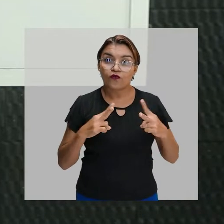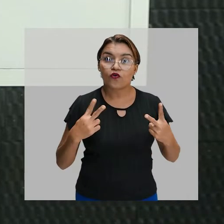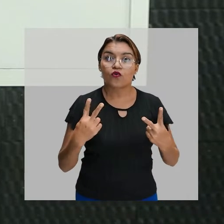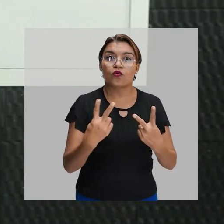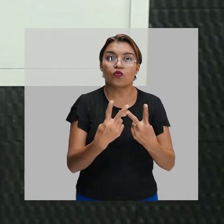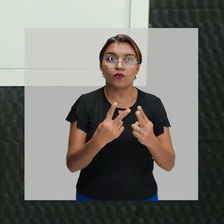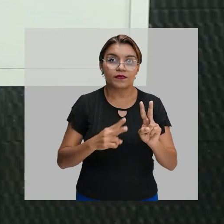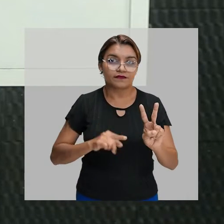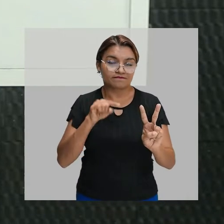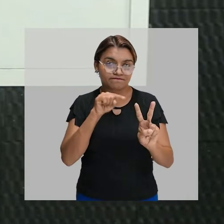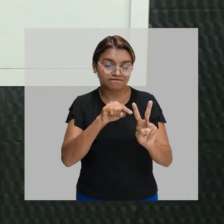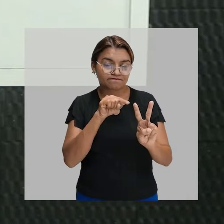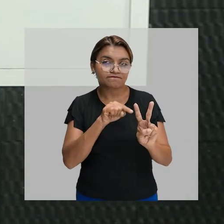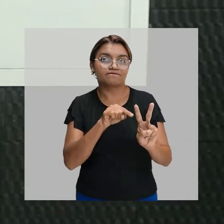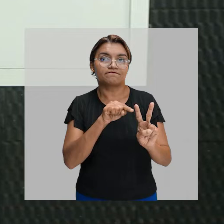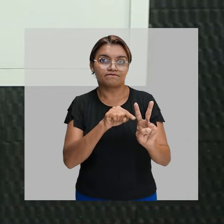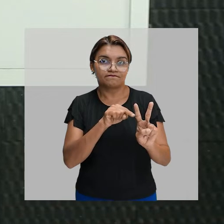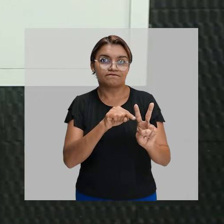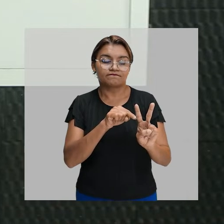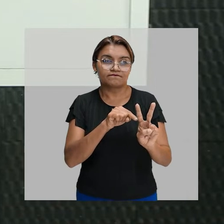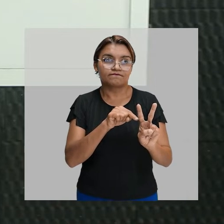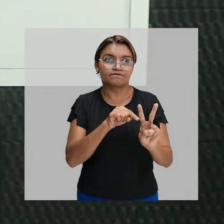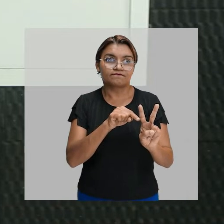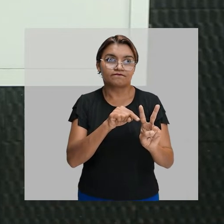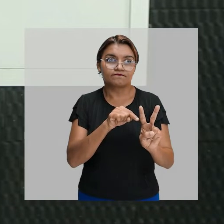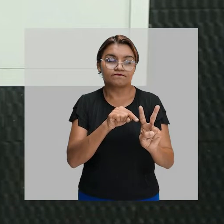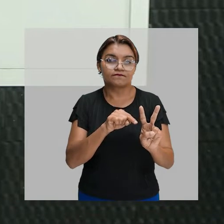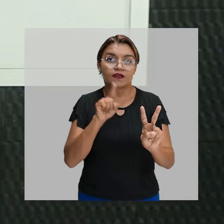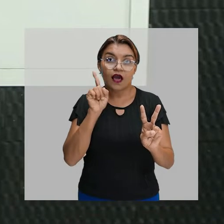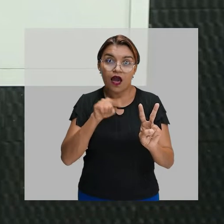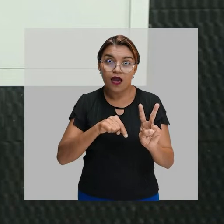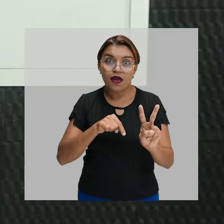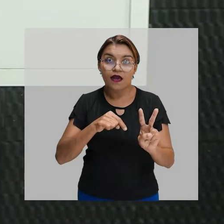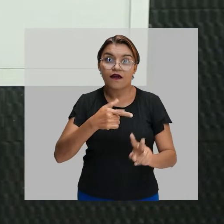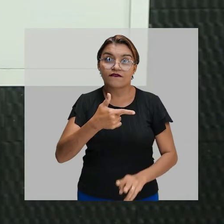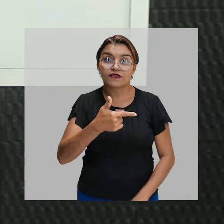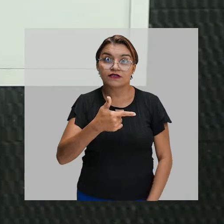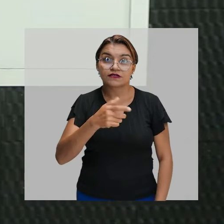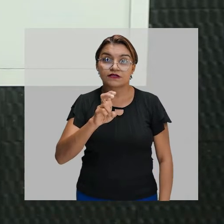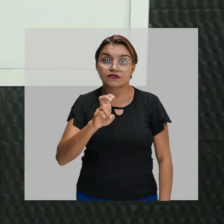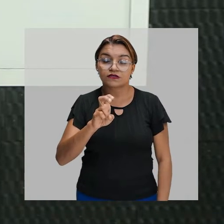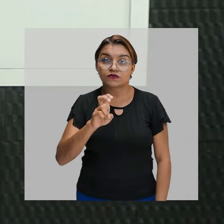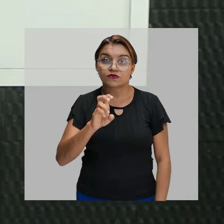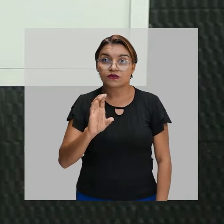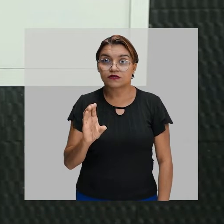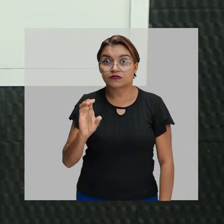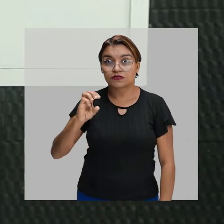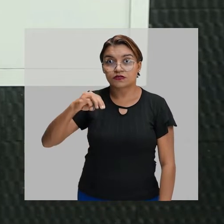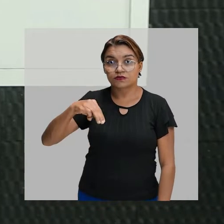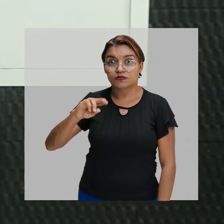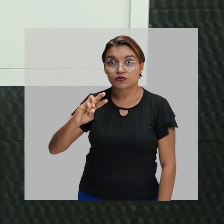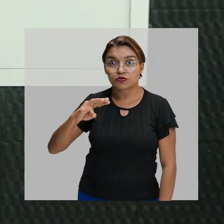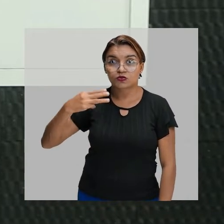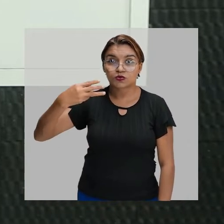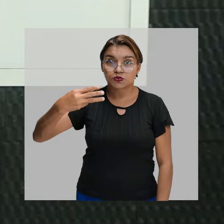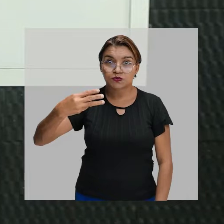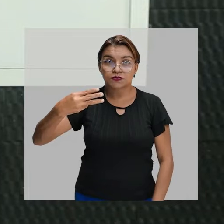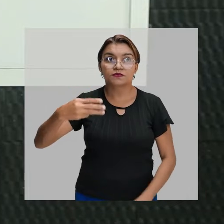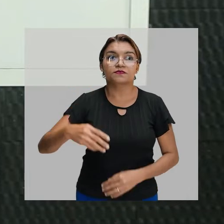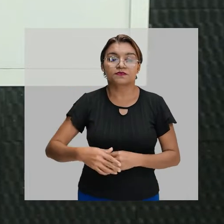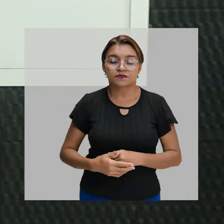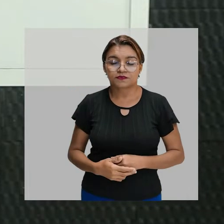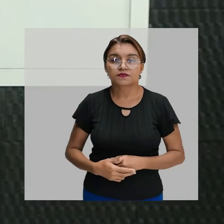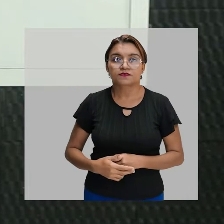aluminon desenho na redução é de 25 centímetros cúbicos Ah beleza